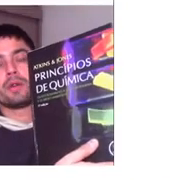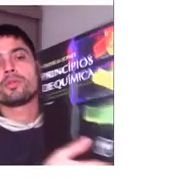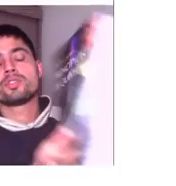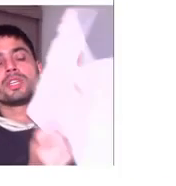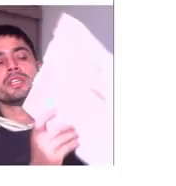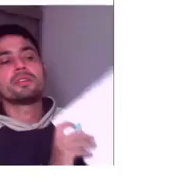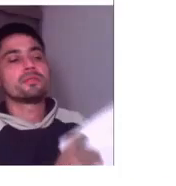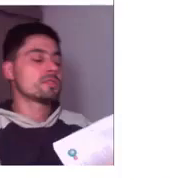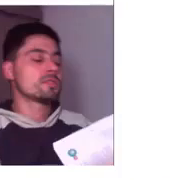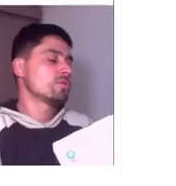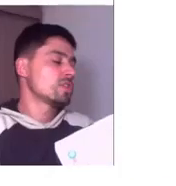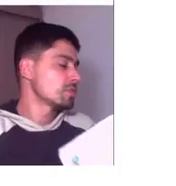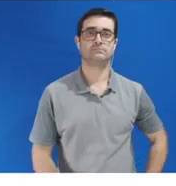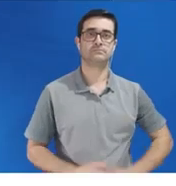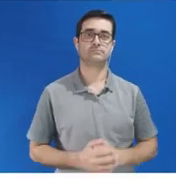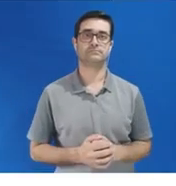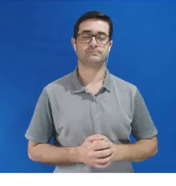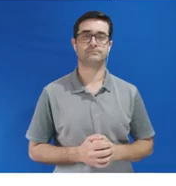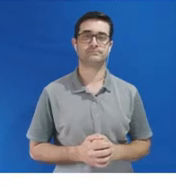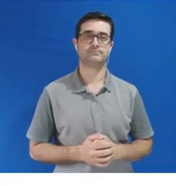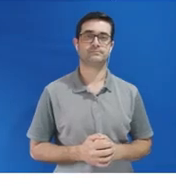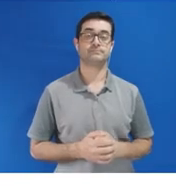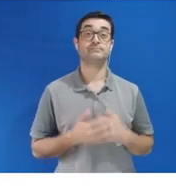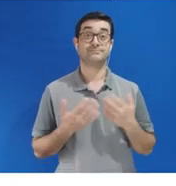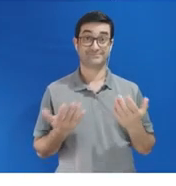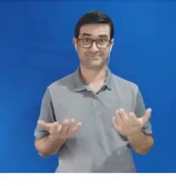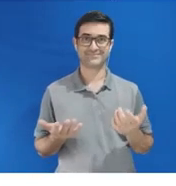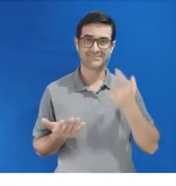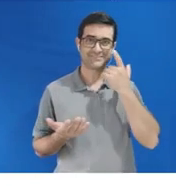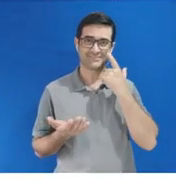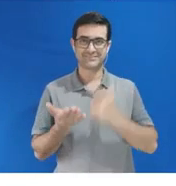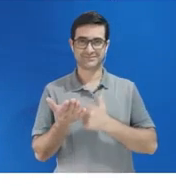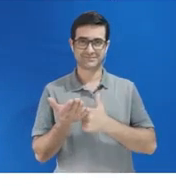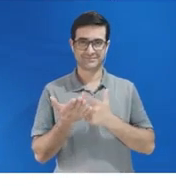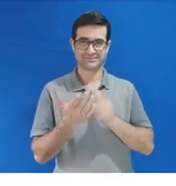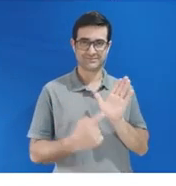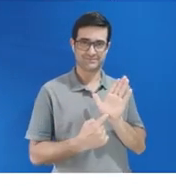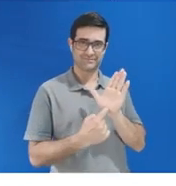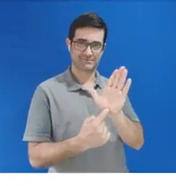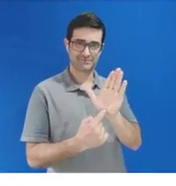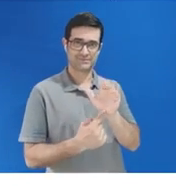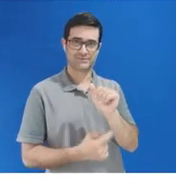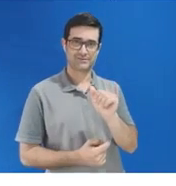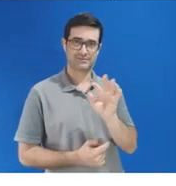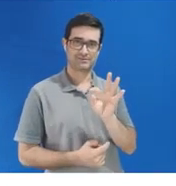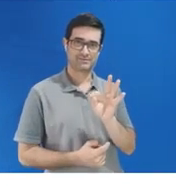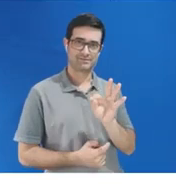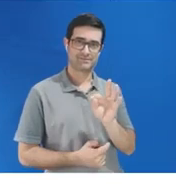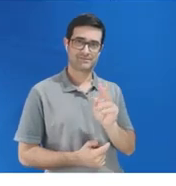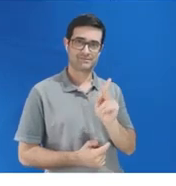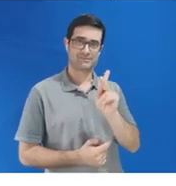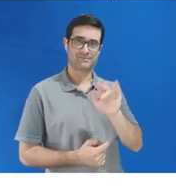que é o que eu utilizo, o livro-texto que eu utilizo para preparar as aulas, né. O Atkins, ele traz essa expressão